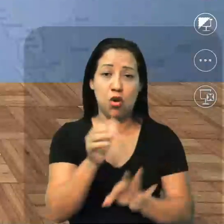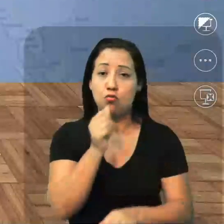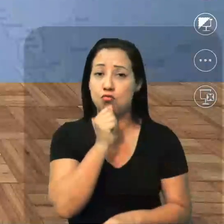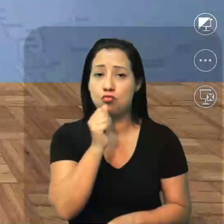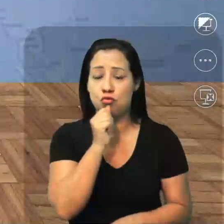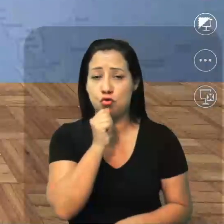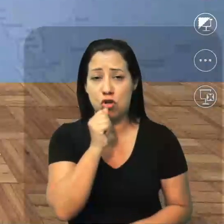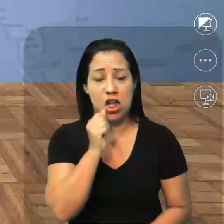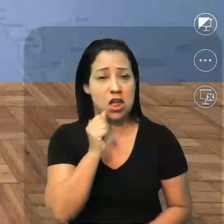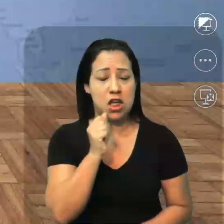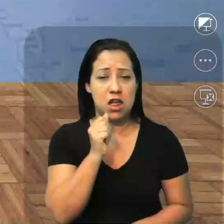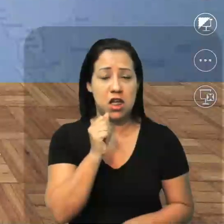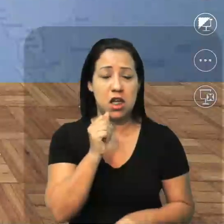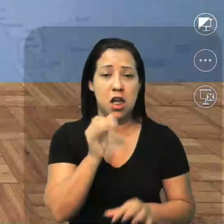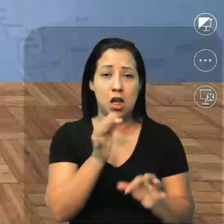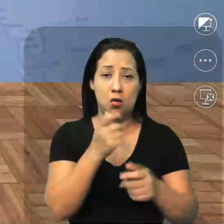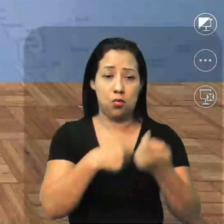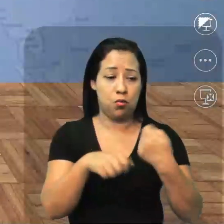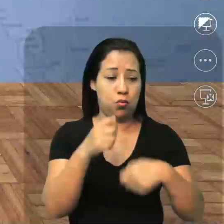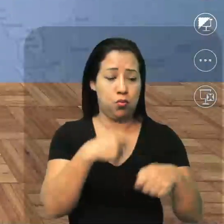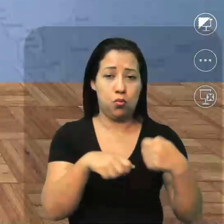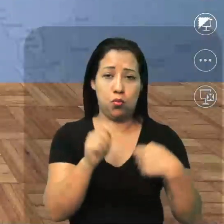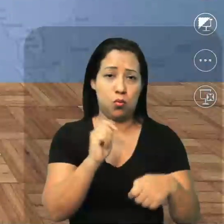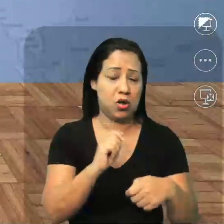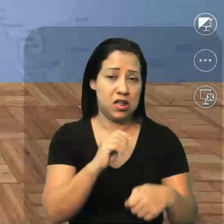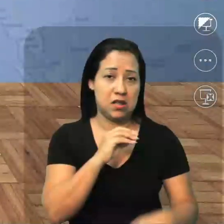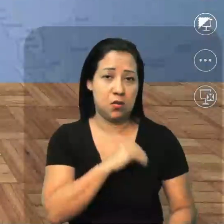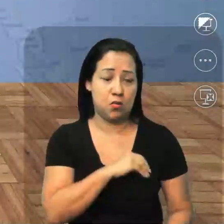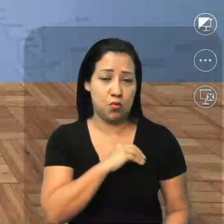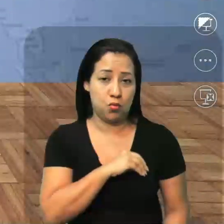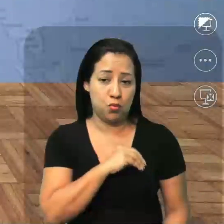Esses problemas sociais afetam